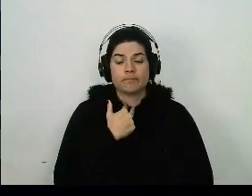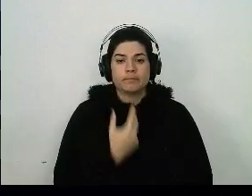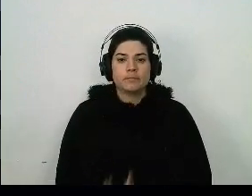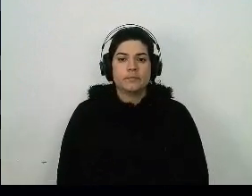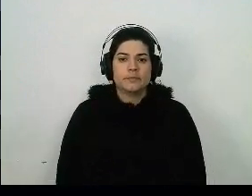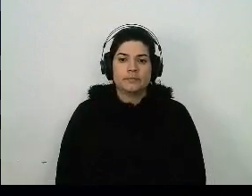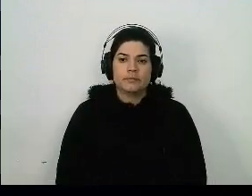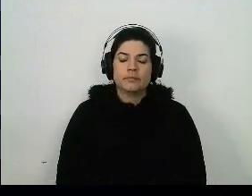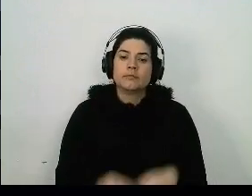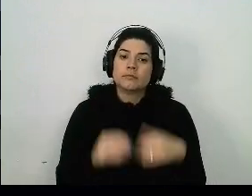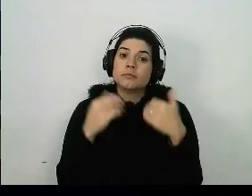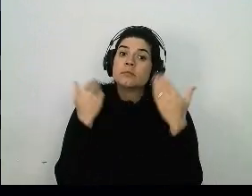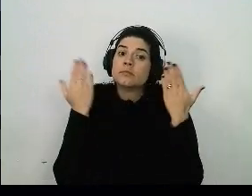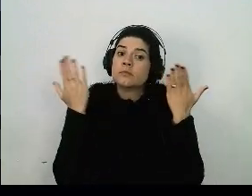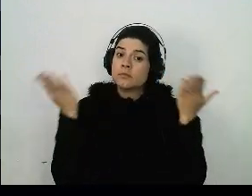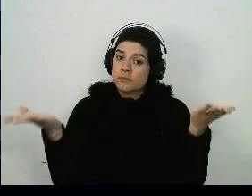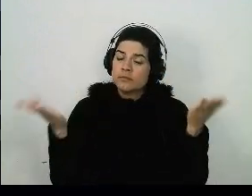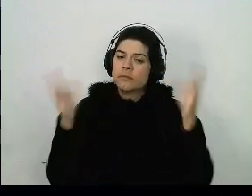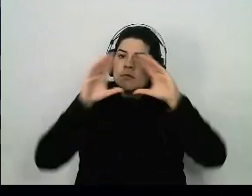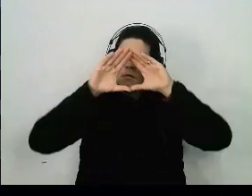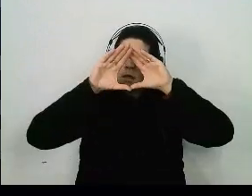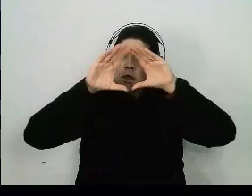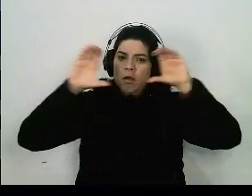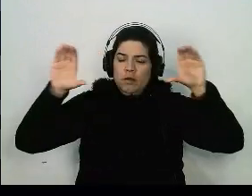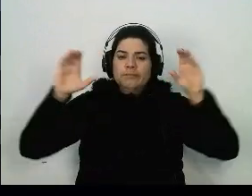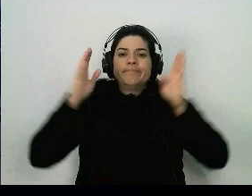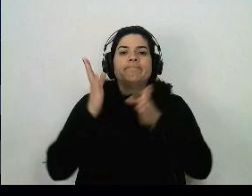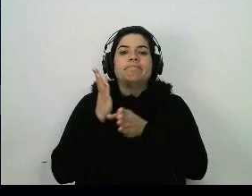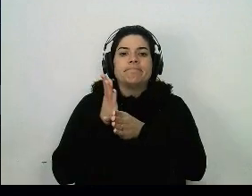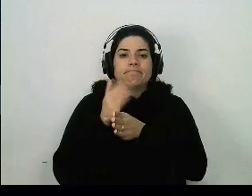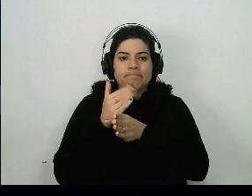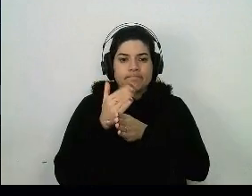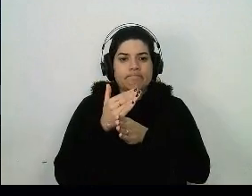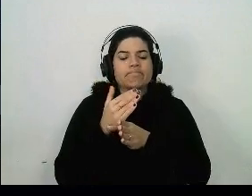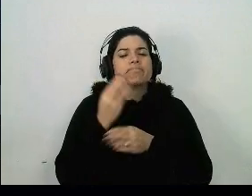Então, a nuvem híbrida ela nasceu para suprir isso,